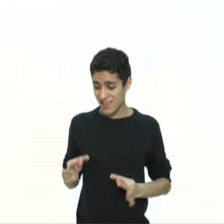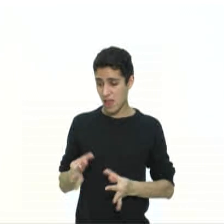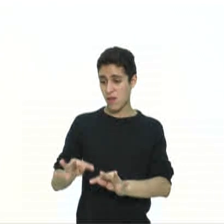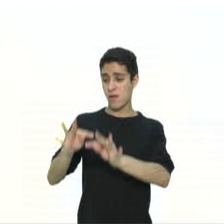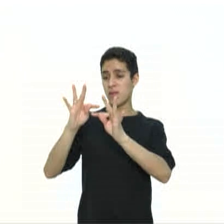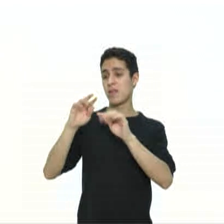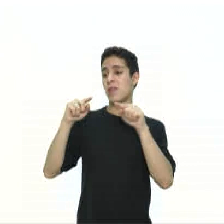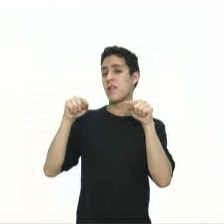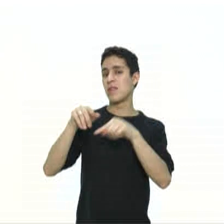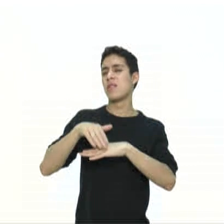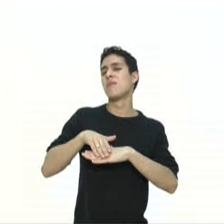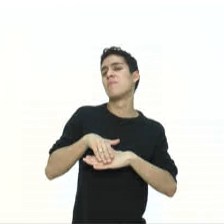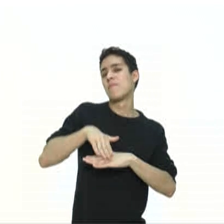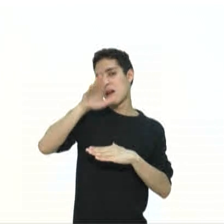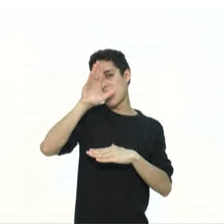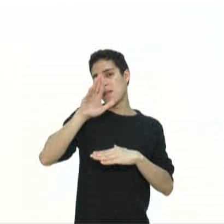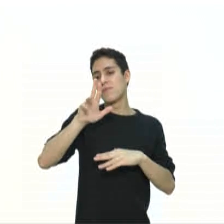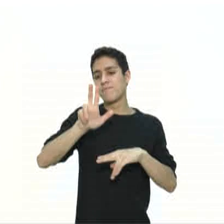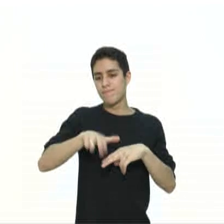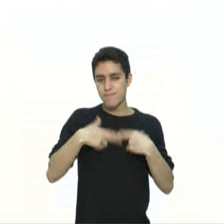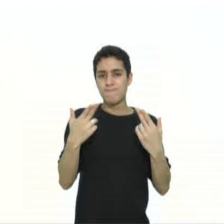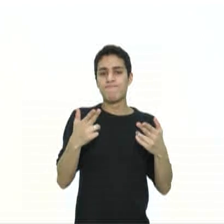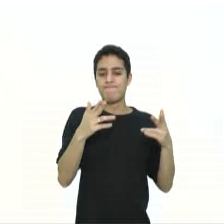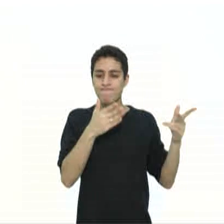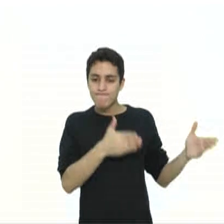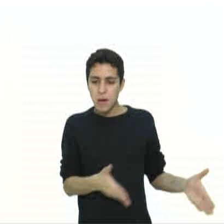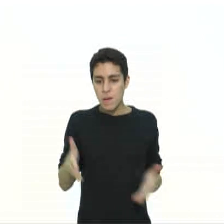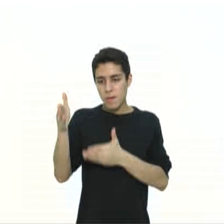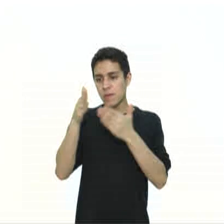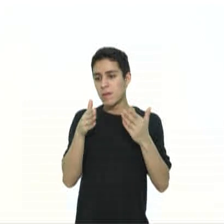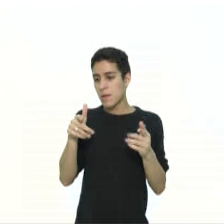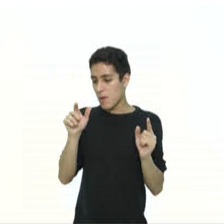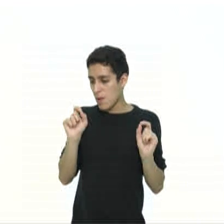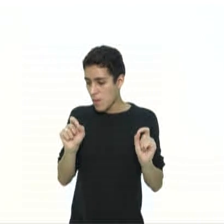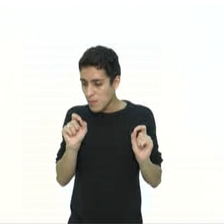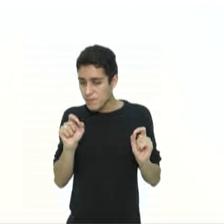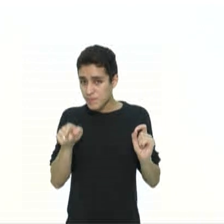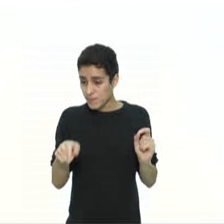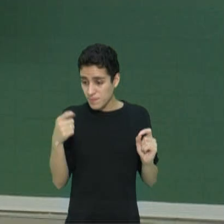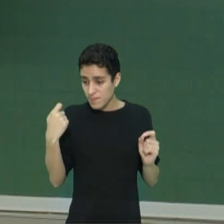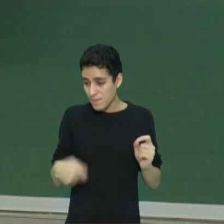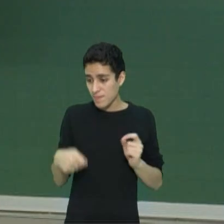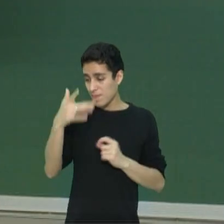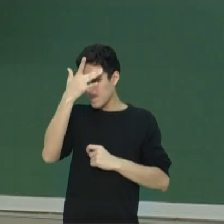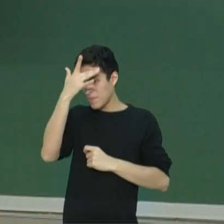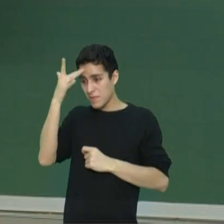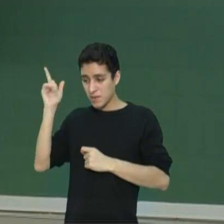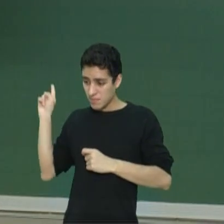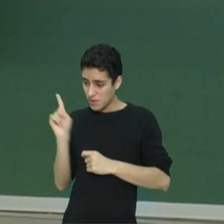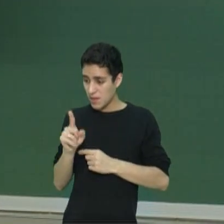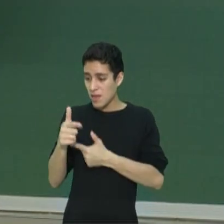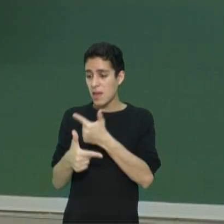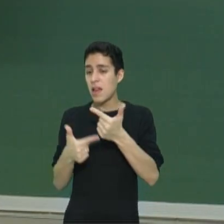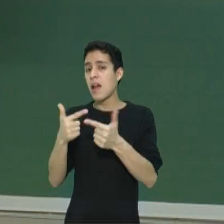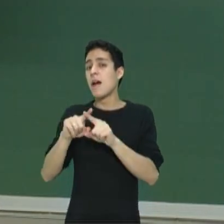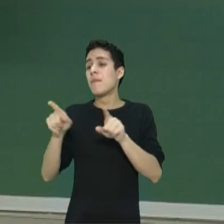pela maior parte do ciclo de produção exigindo portanto uma obra uma mão de obra especializada